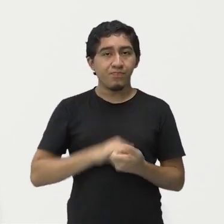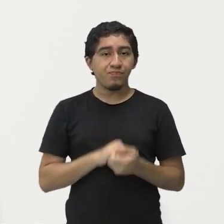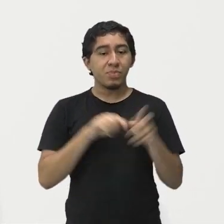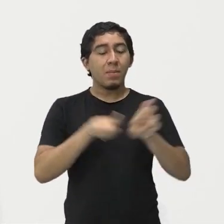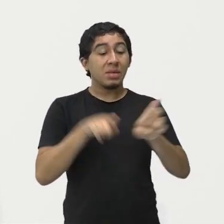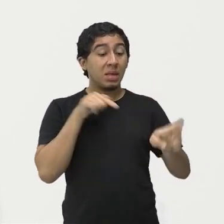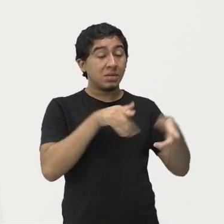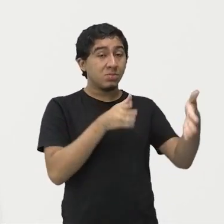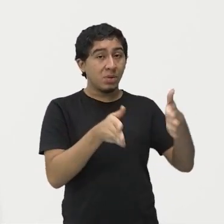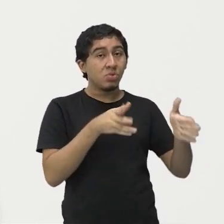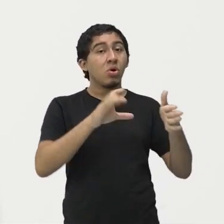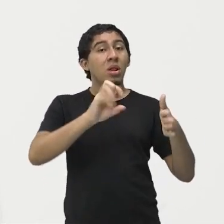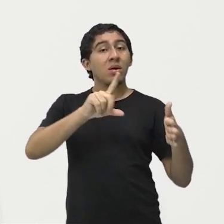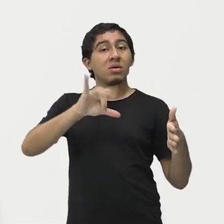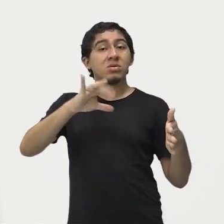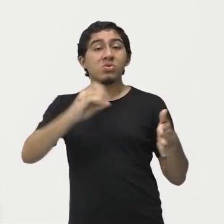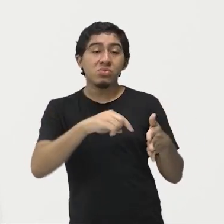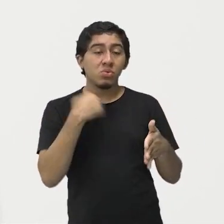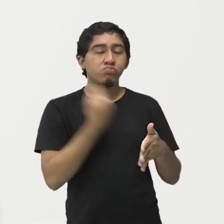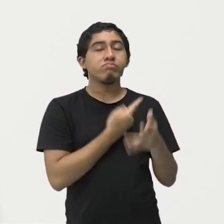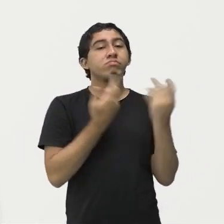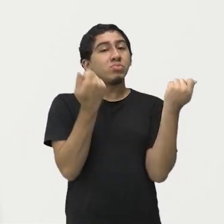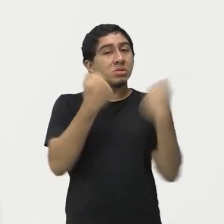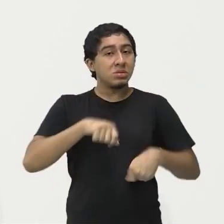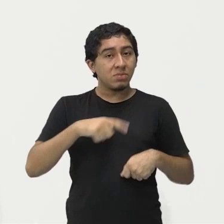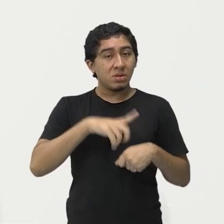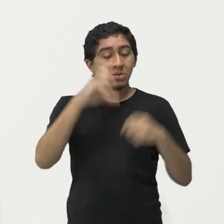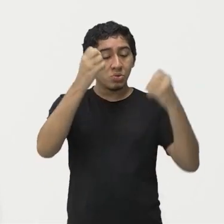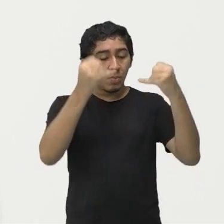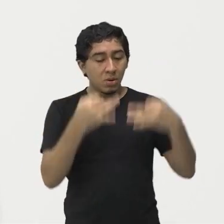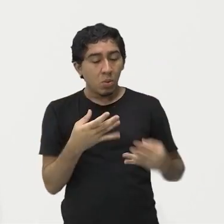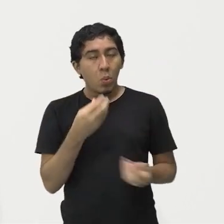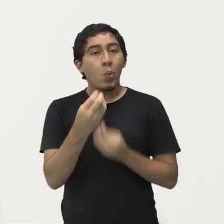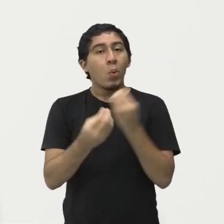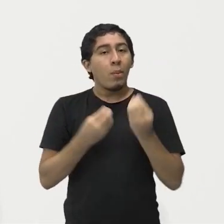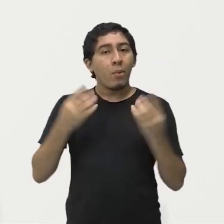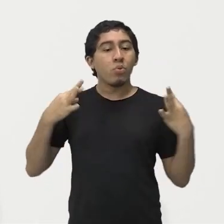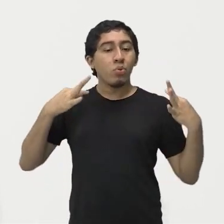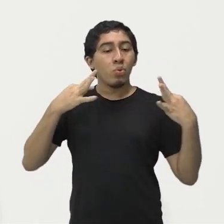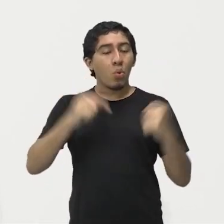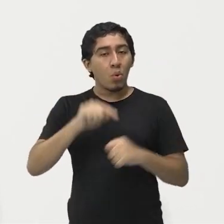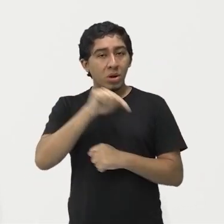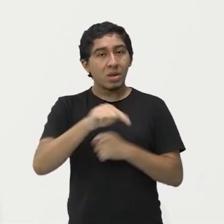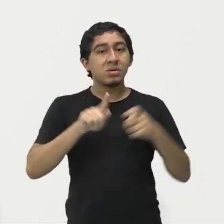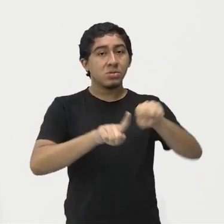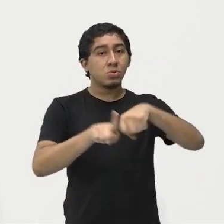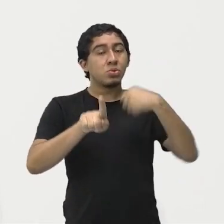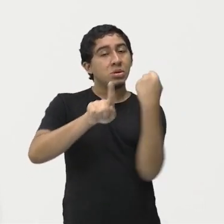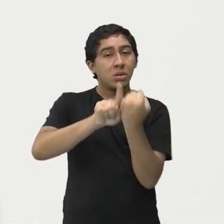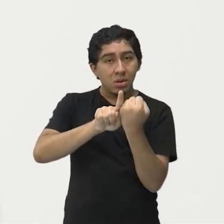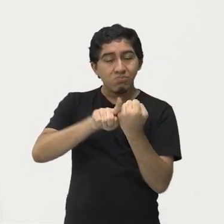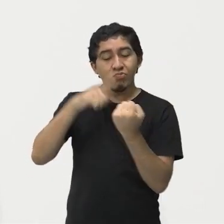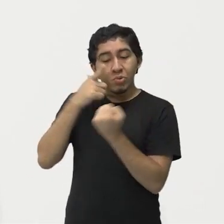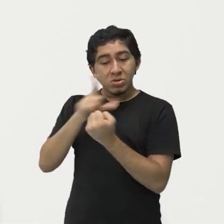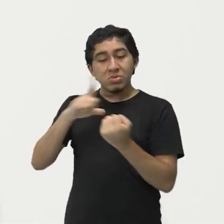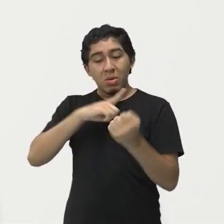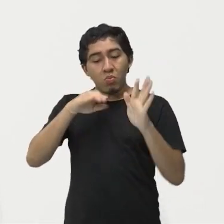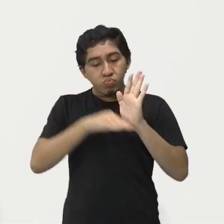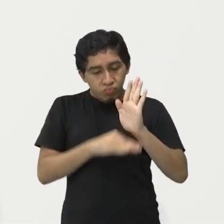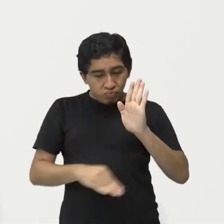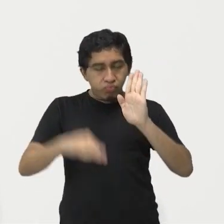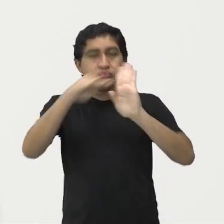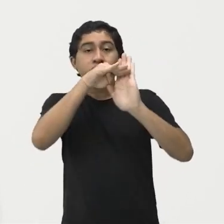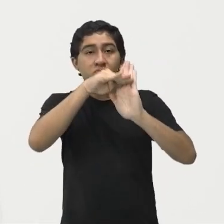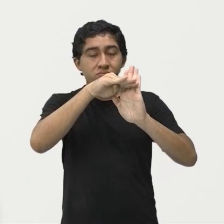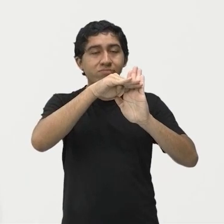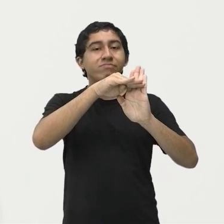pode dizer que toda a civilização grega conseguiu alcançar aí o ponto mais alto do seu desenvolvimento.